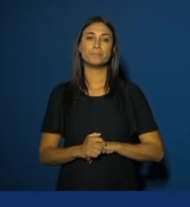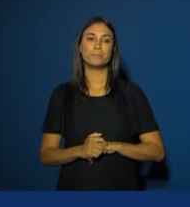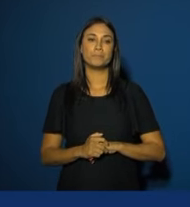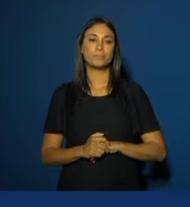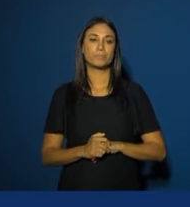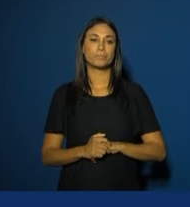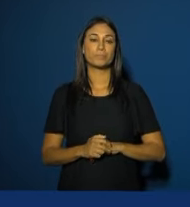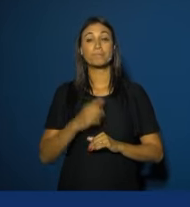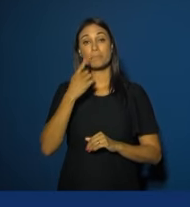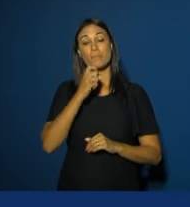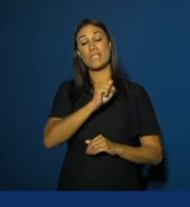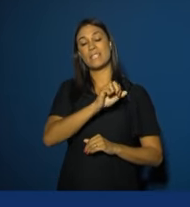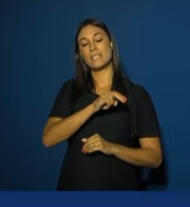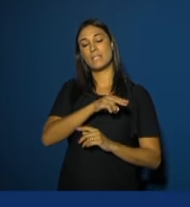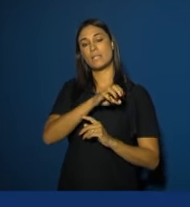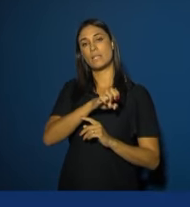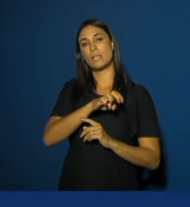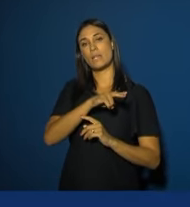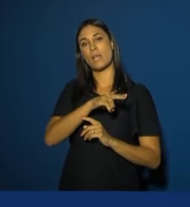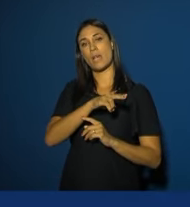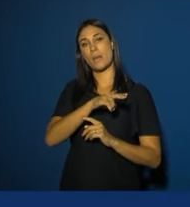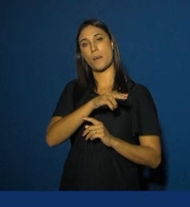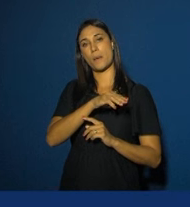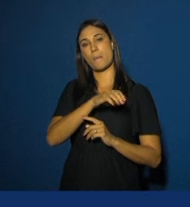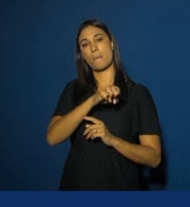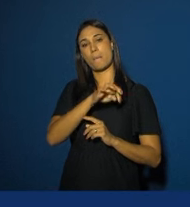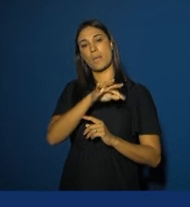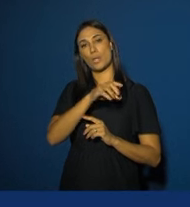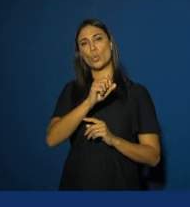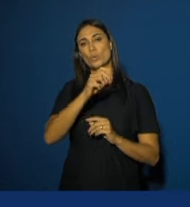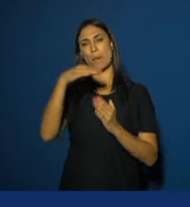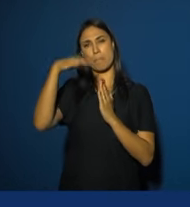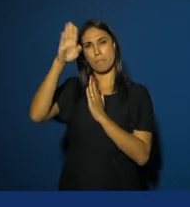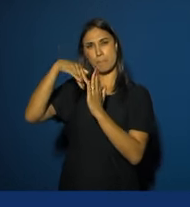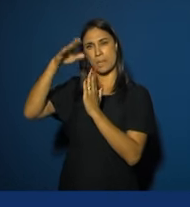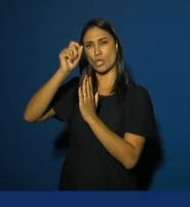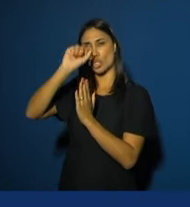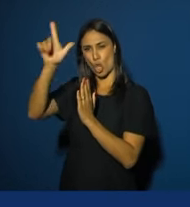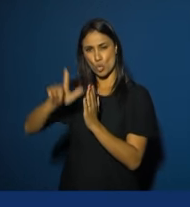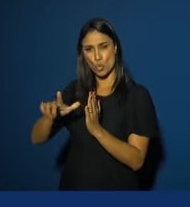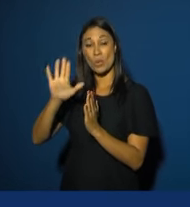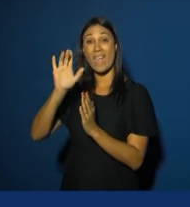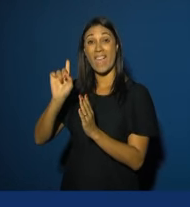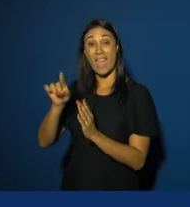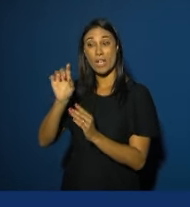lá. Saneamento, eu me referi aí, está pintado de azul os estados que já estão